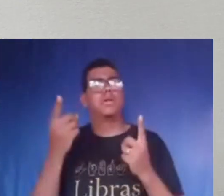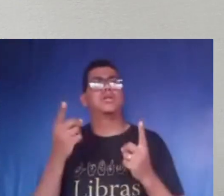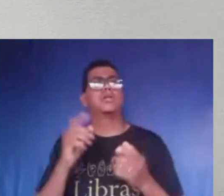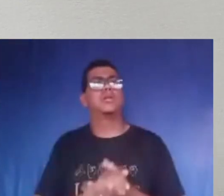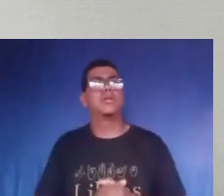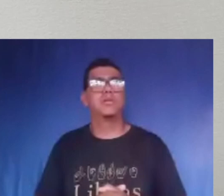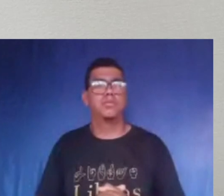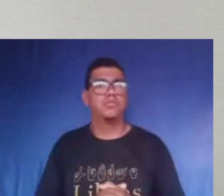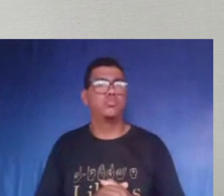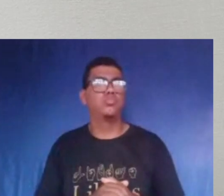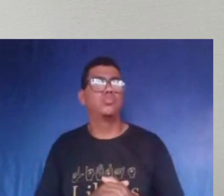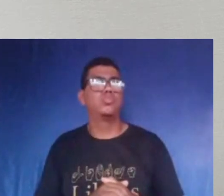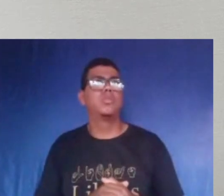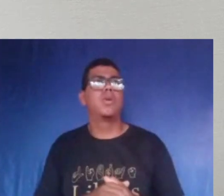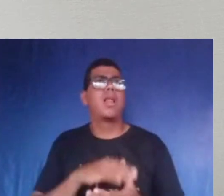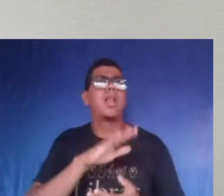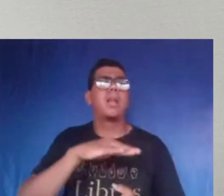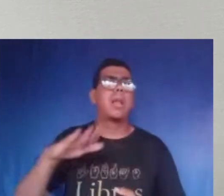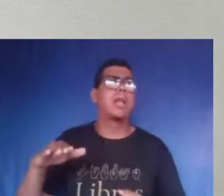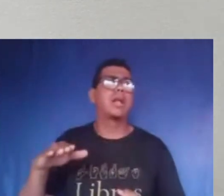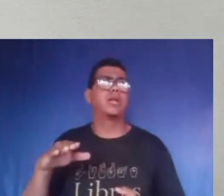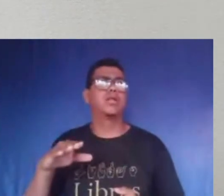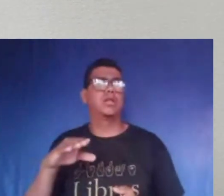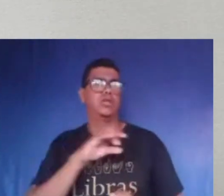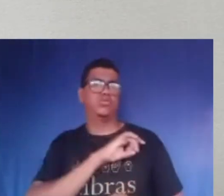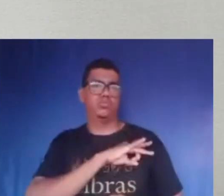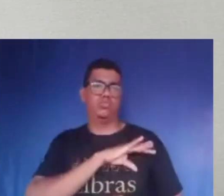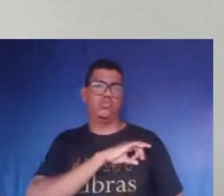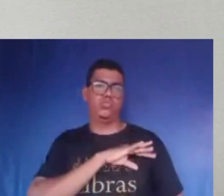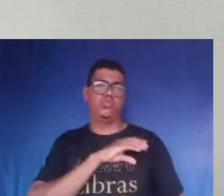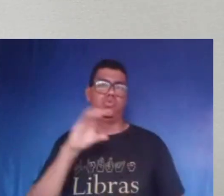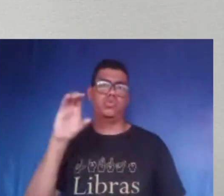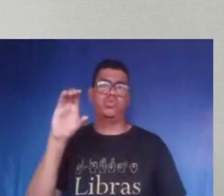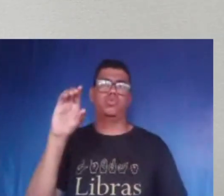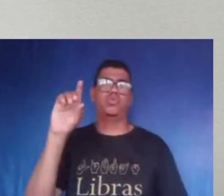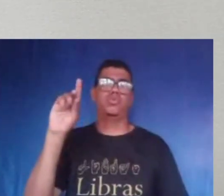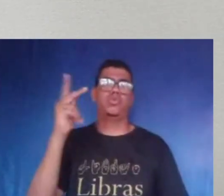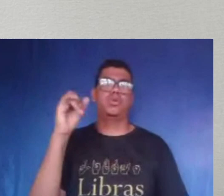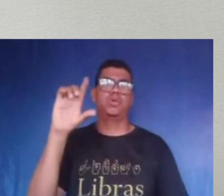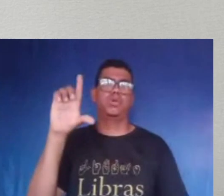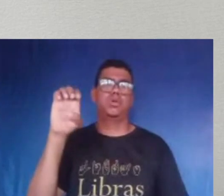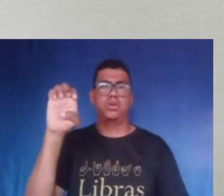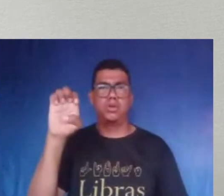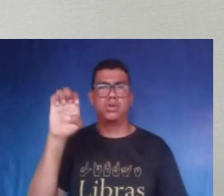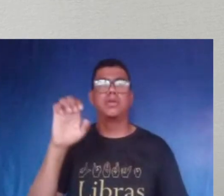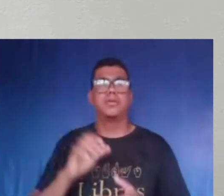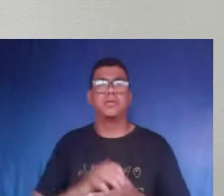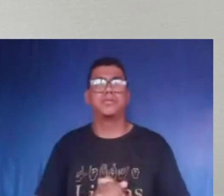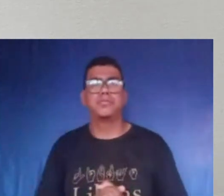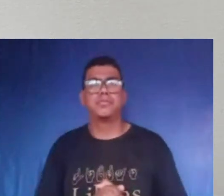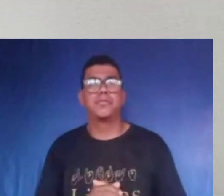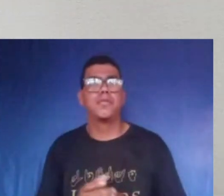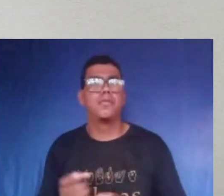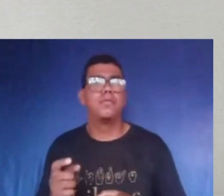certo, eu preciso de algumas batatas. E alguém ia lá, corria e levava algumas batatas. Ele disse assim, olha, tá ficando maravilhoso, mas para ficar bom